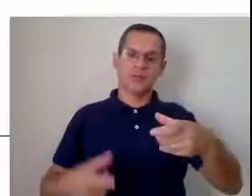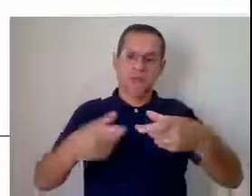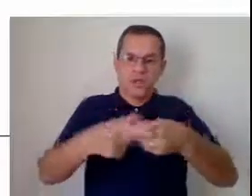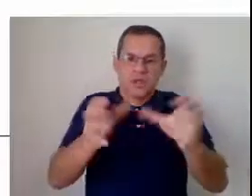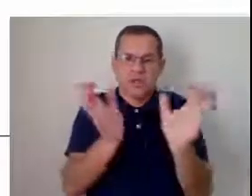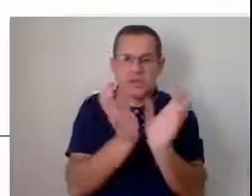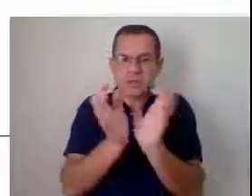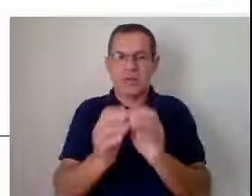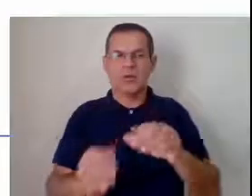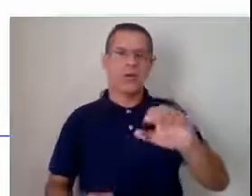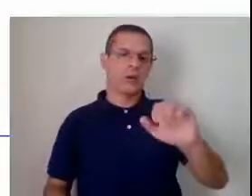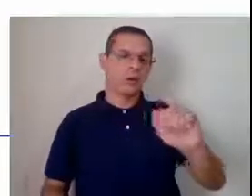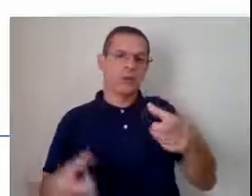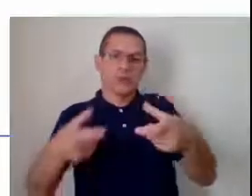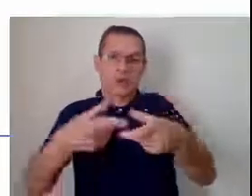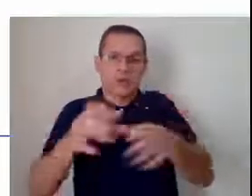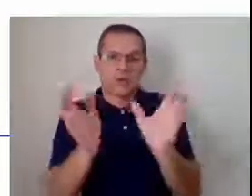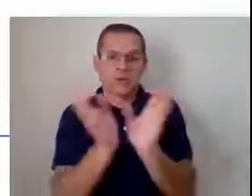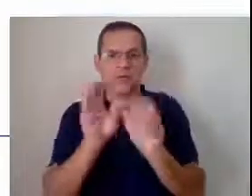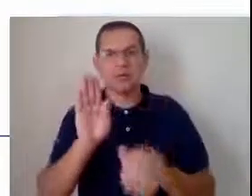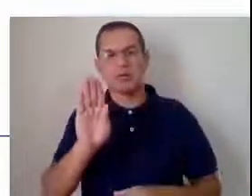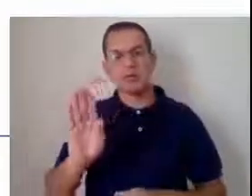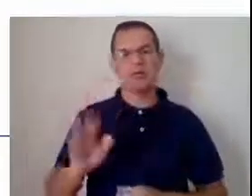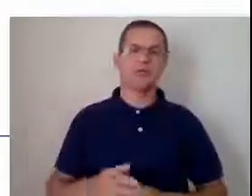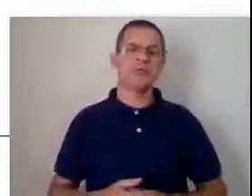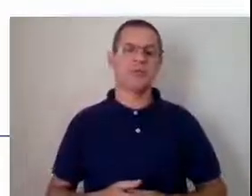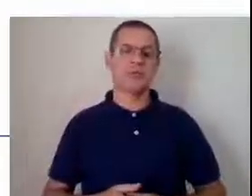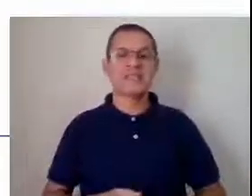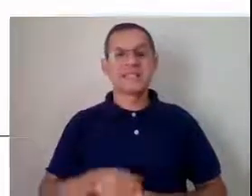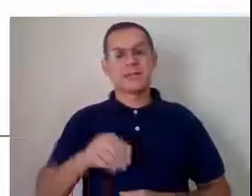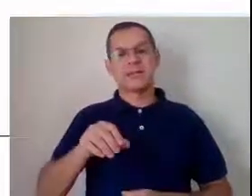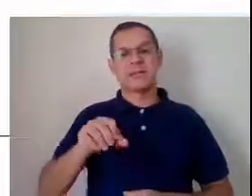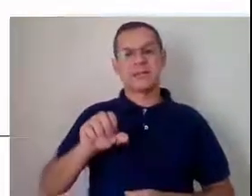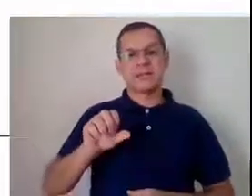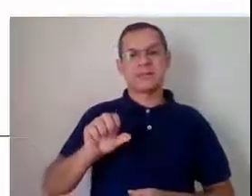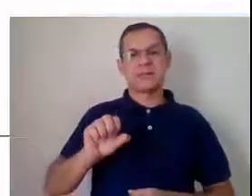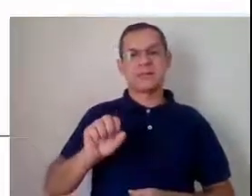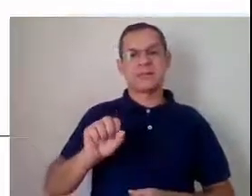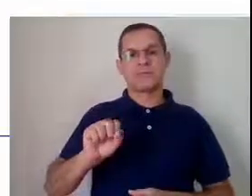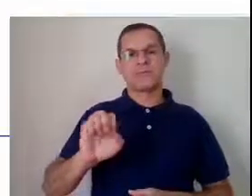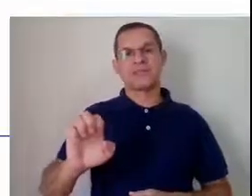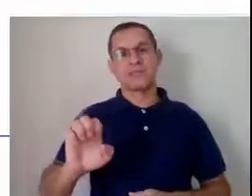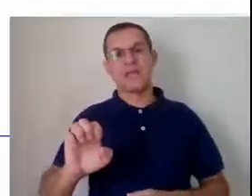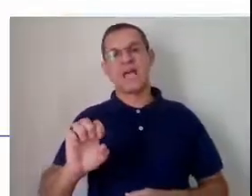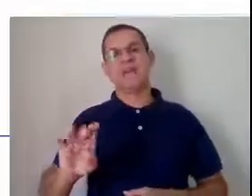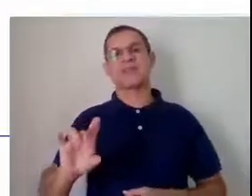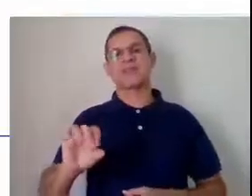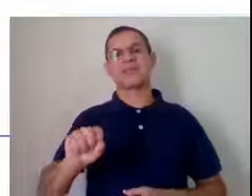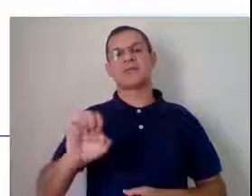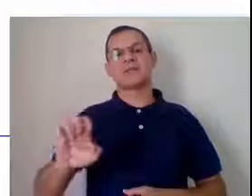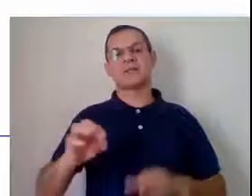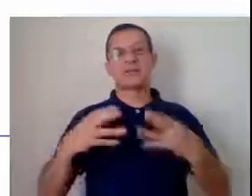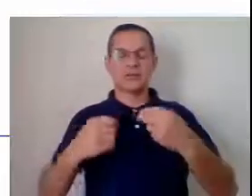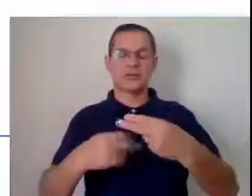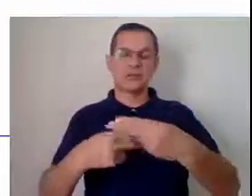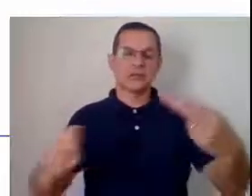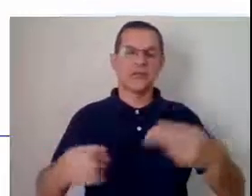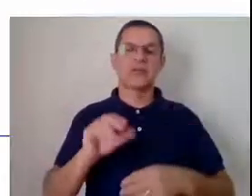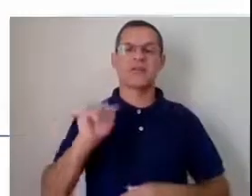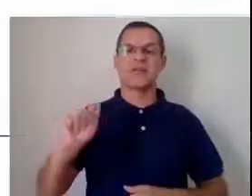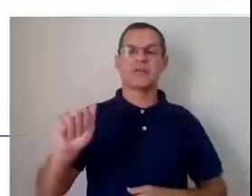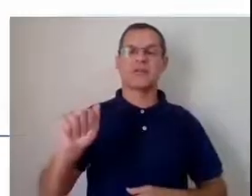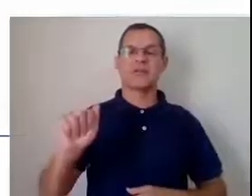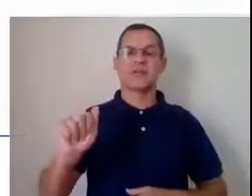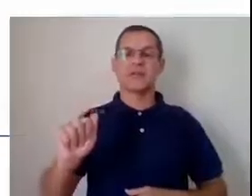A é um subconjunto de B, C e somente C, todos os elementos de